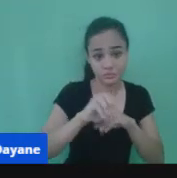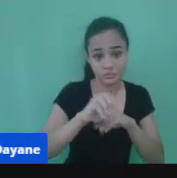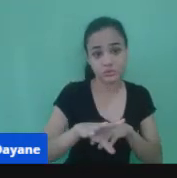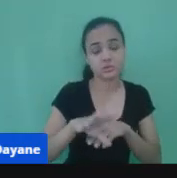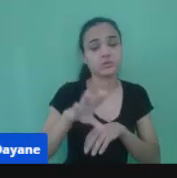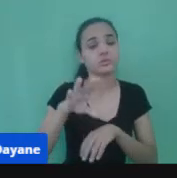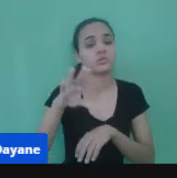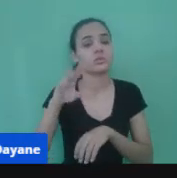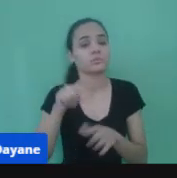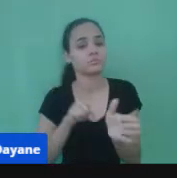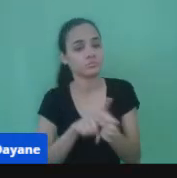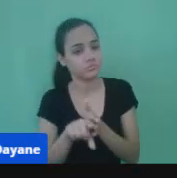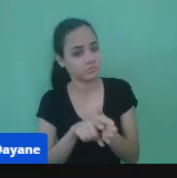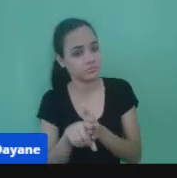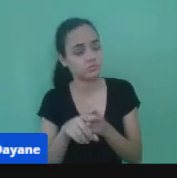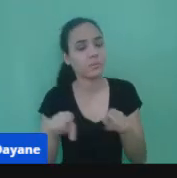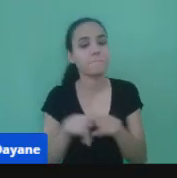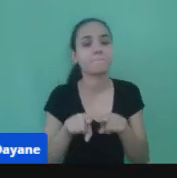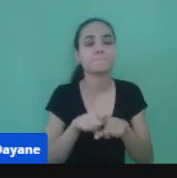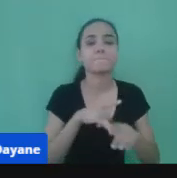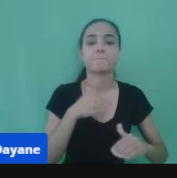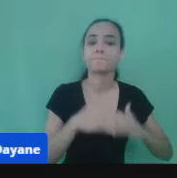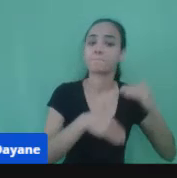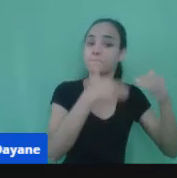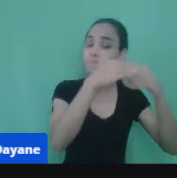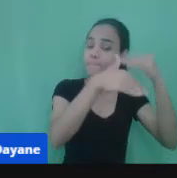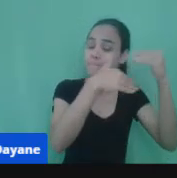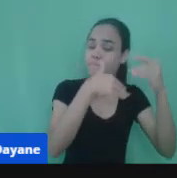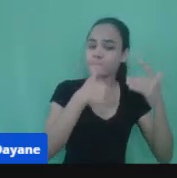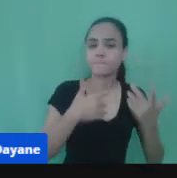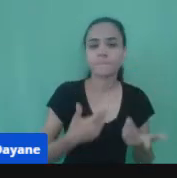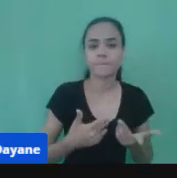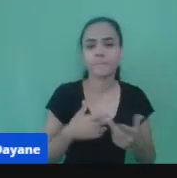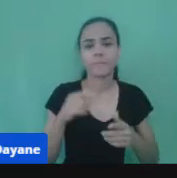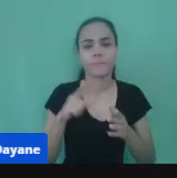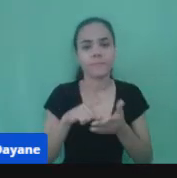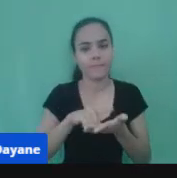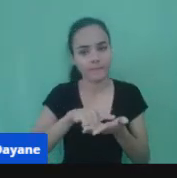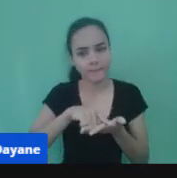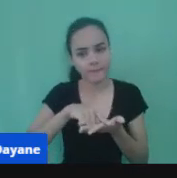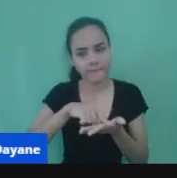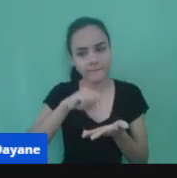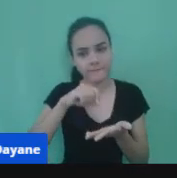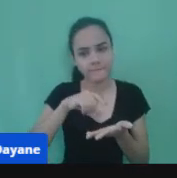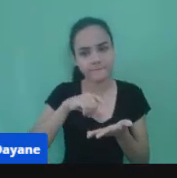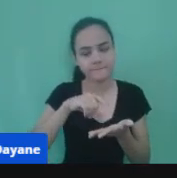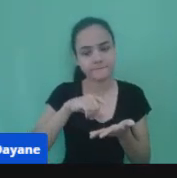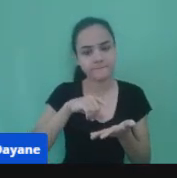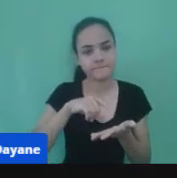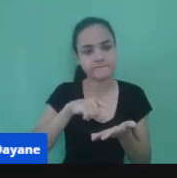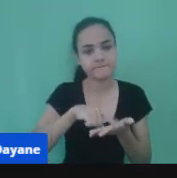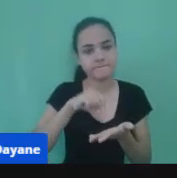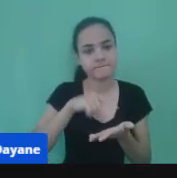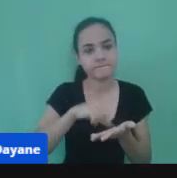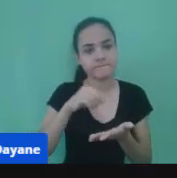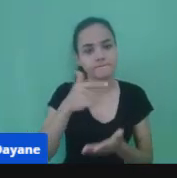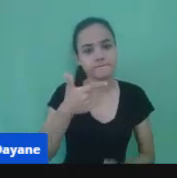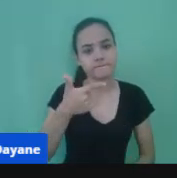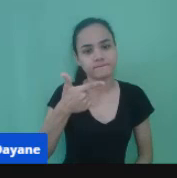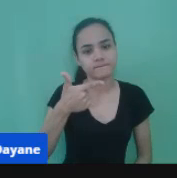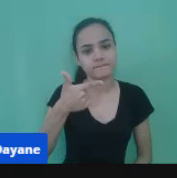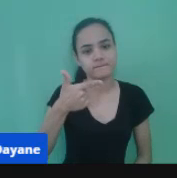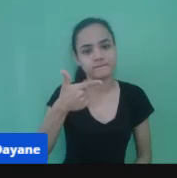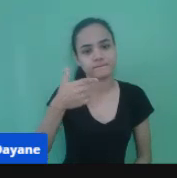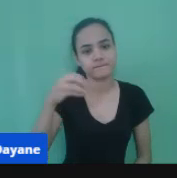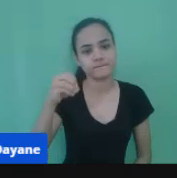veja, mais um artigo que vai possibilitar. E, obviamente, aquele artigo que para nós é referência, o artigo 205, a educação